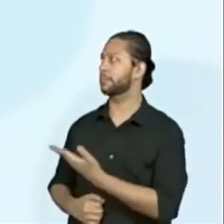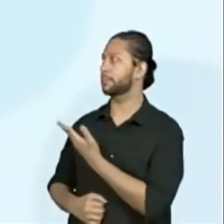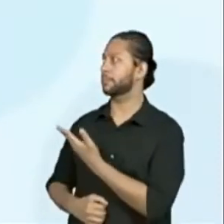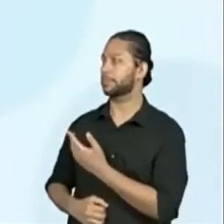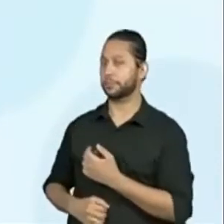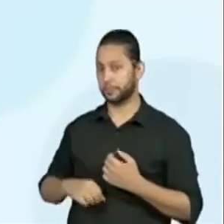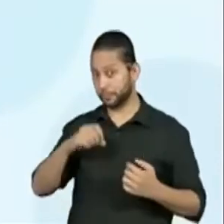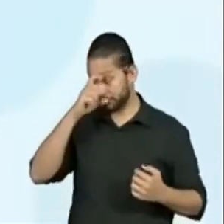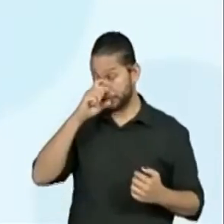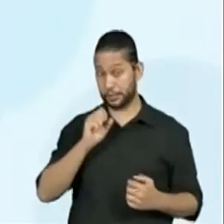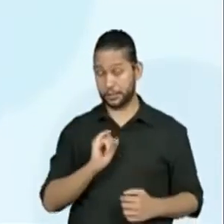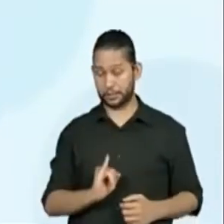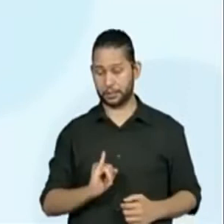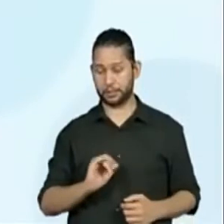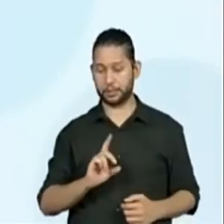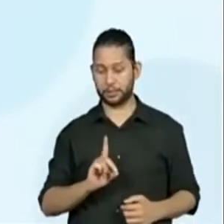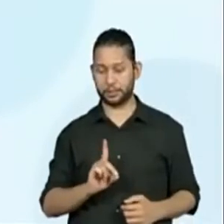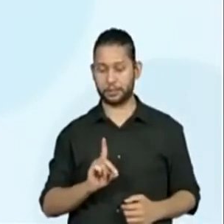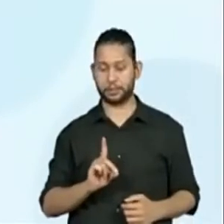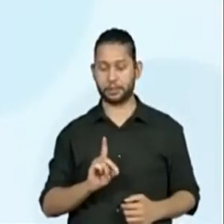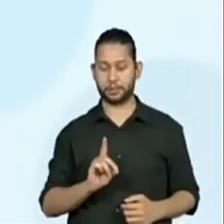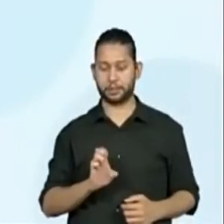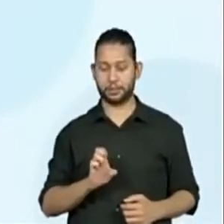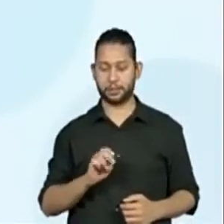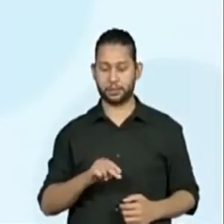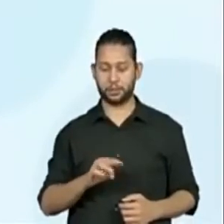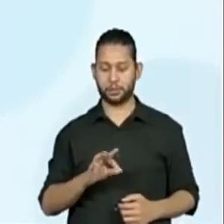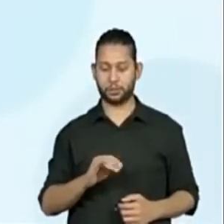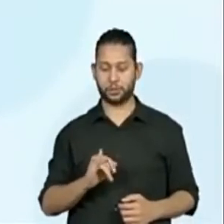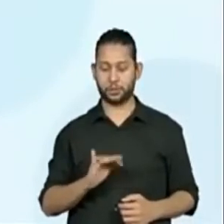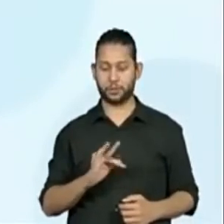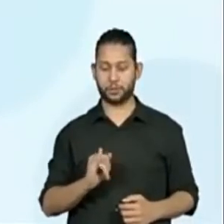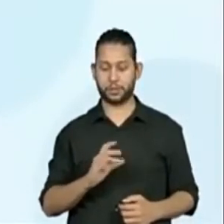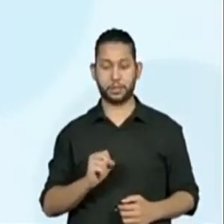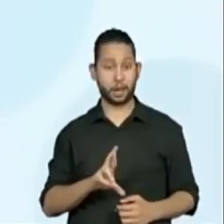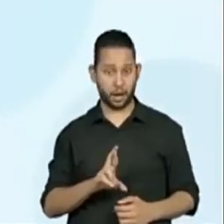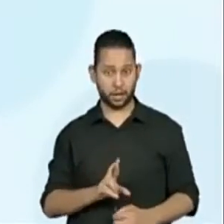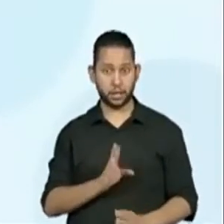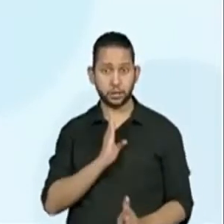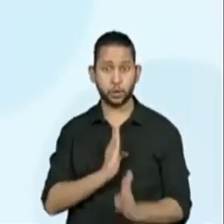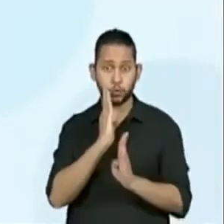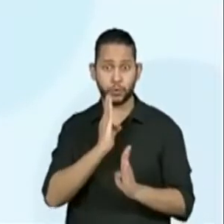a identificar vou colocar que informações ok